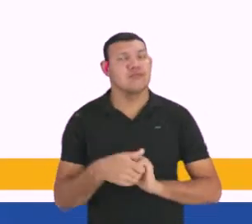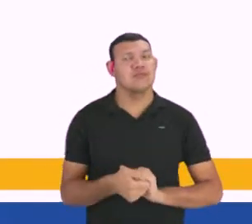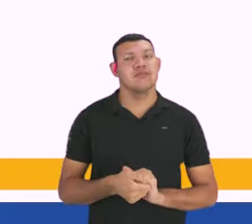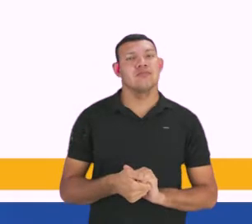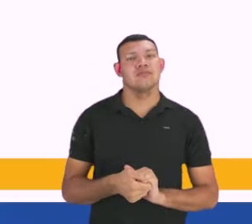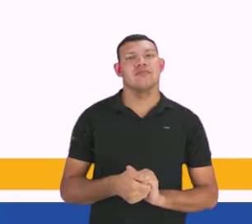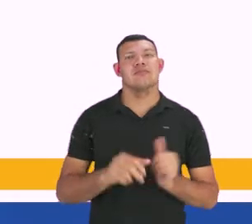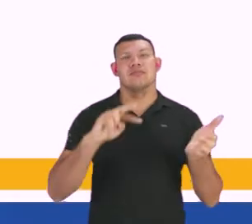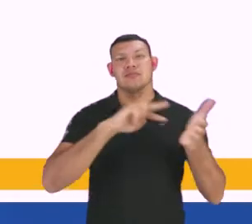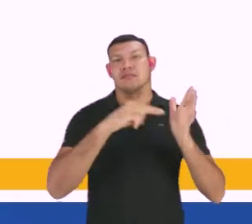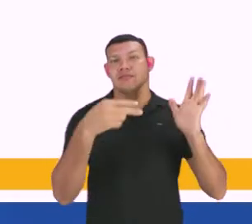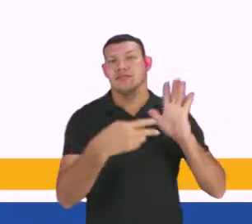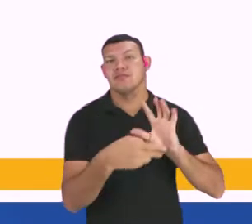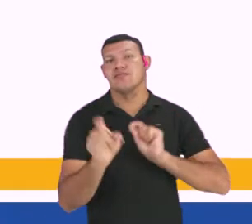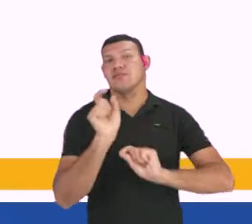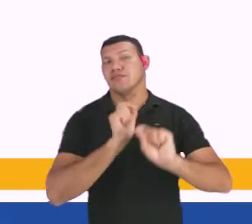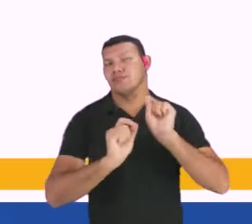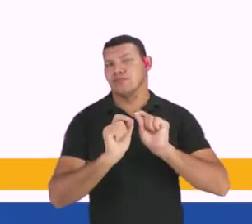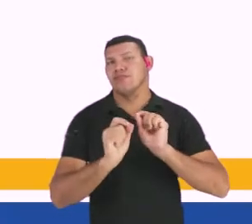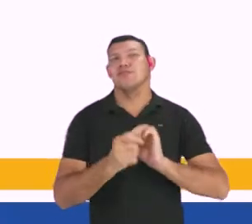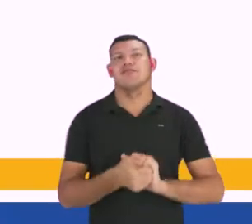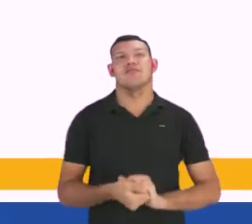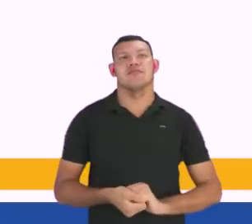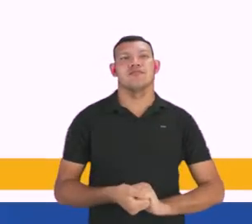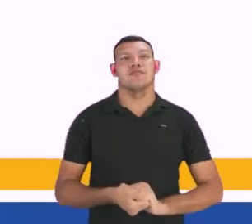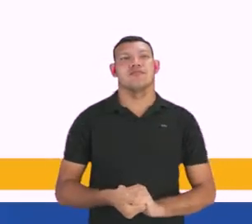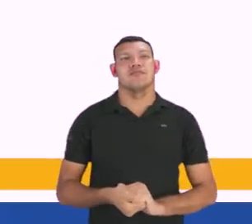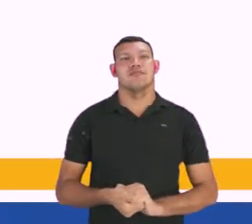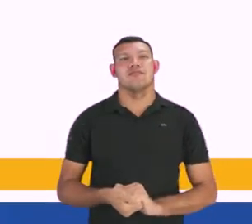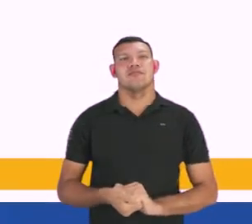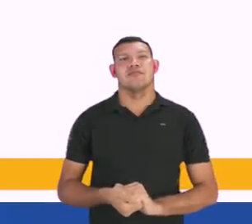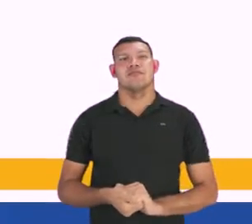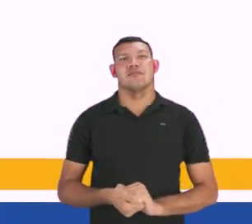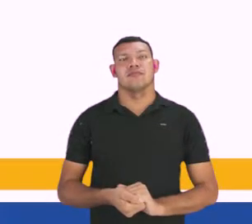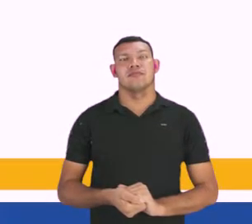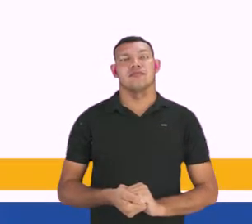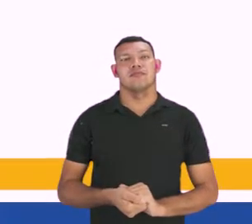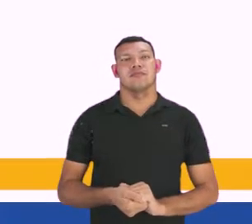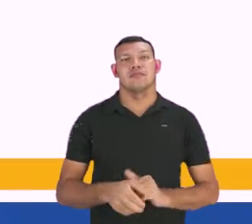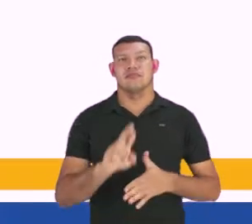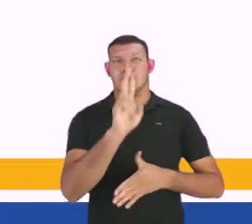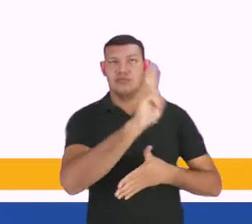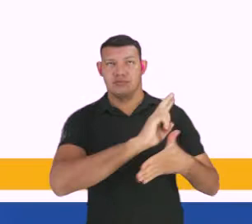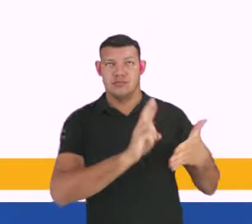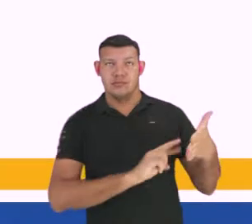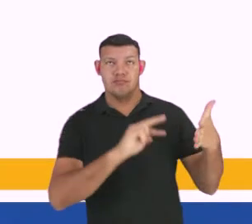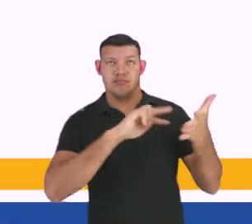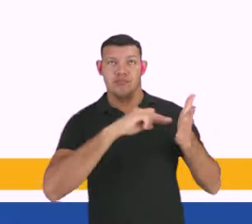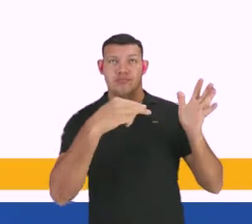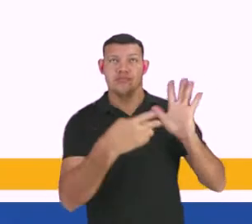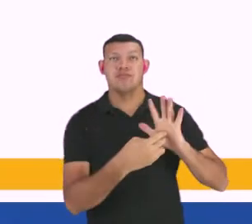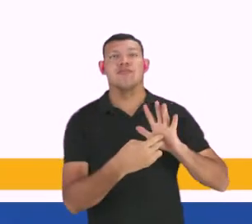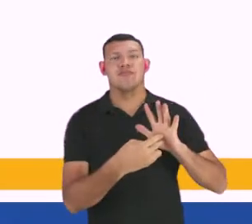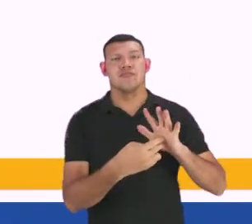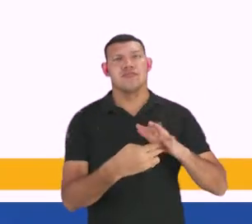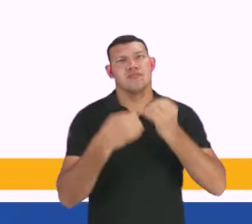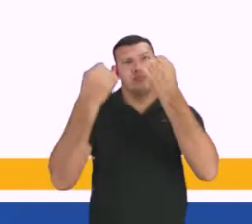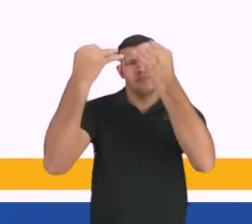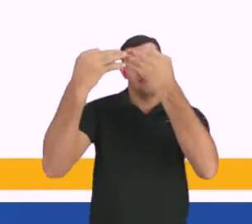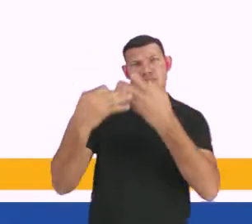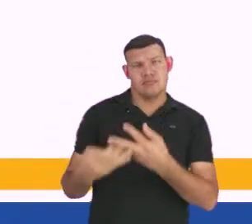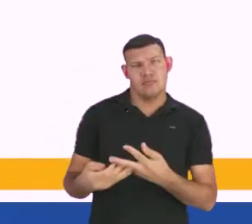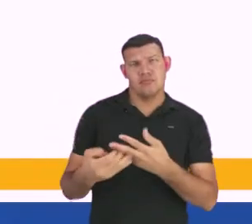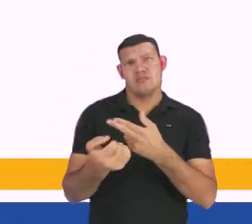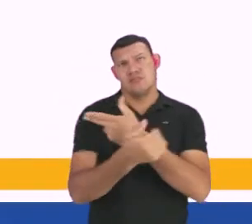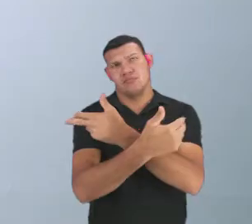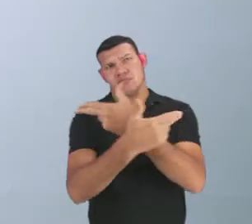isso significa no nosso cotidiano. Então, dissertar significa falar sobre algo,